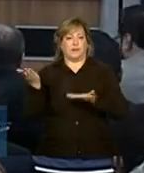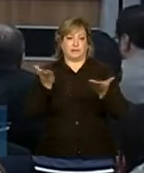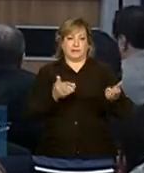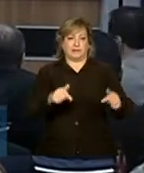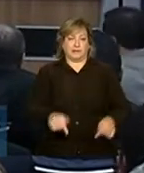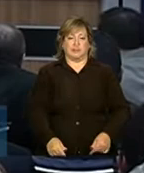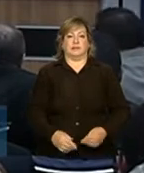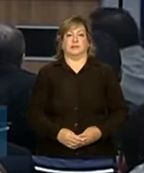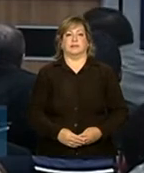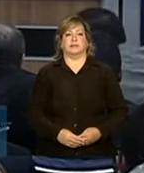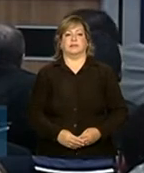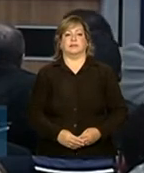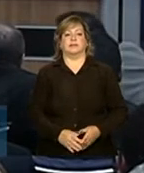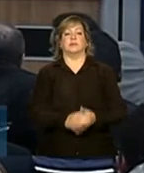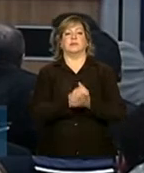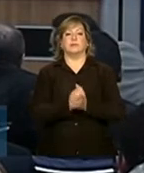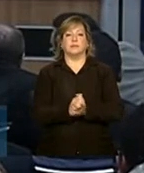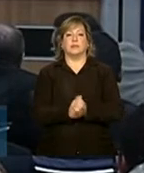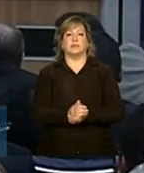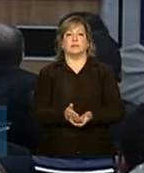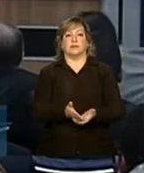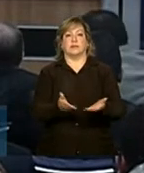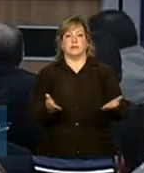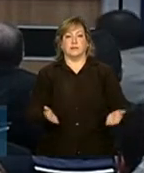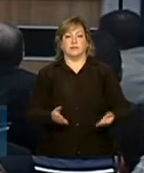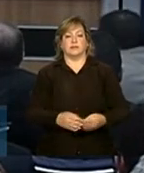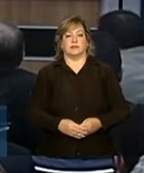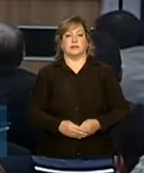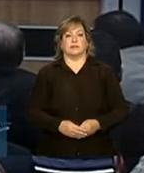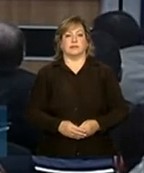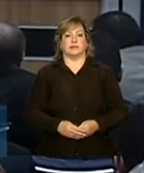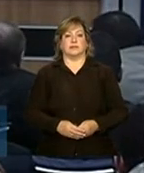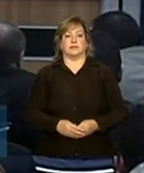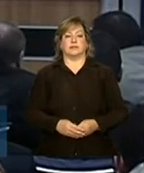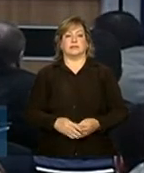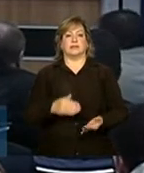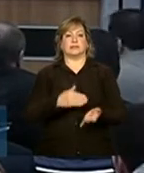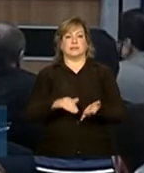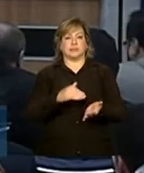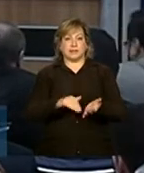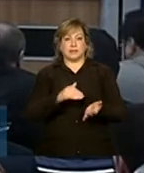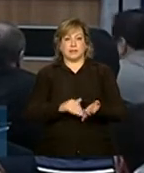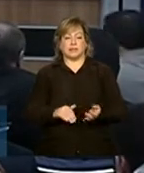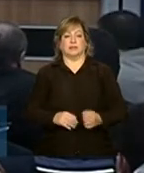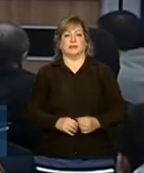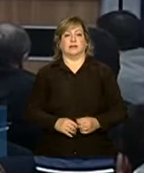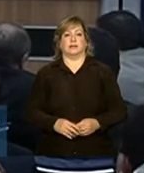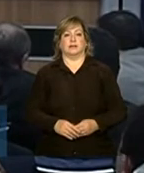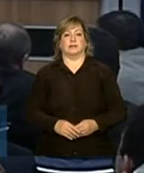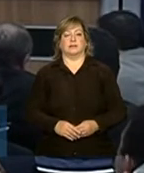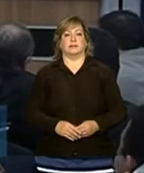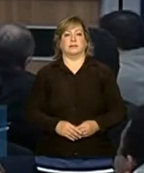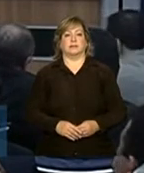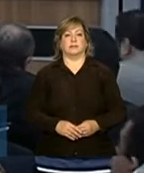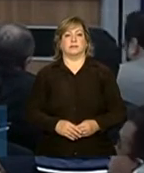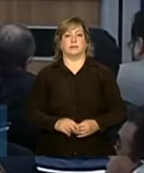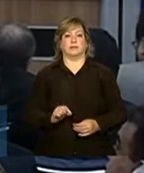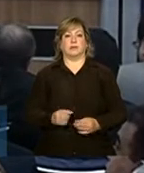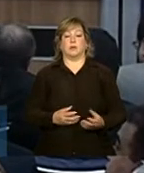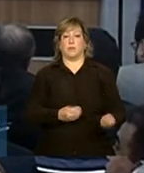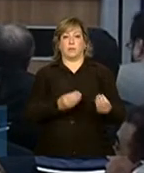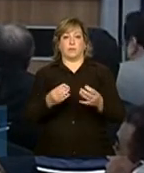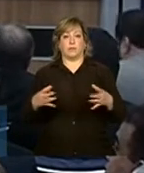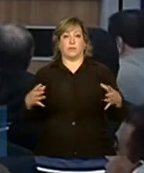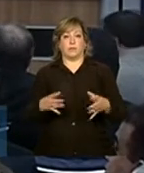presença complementar os secretários que em boa